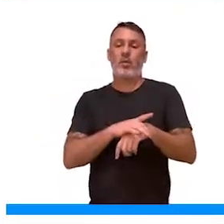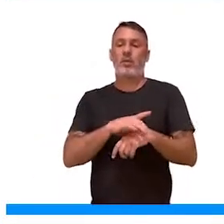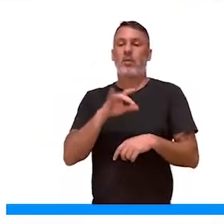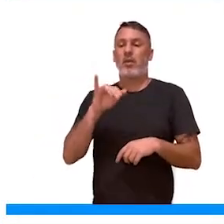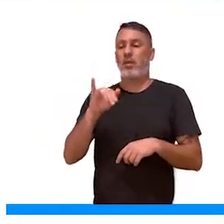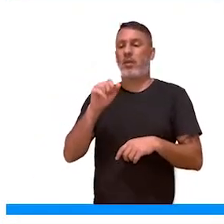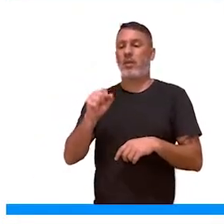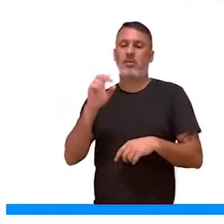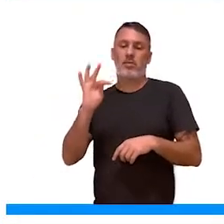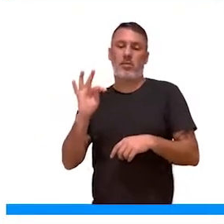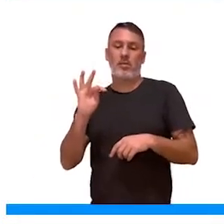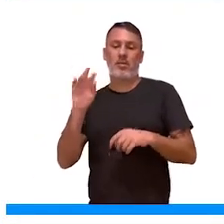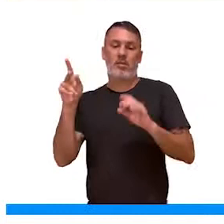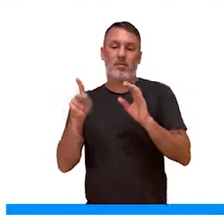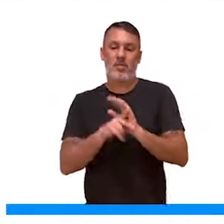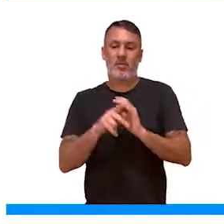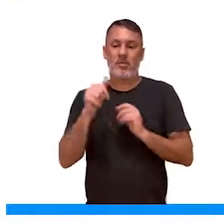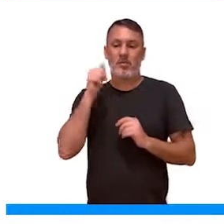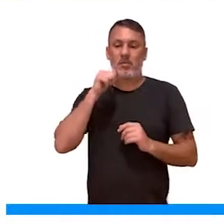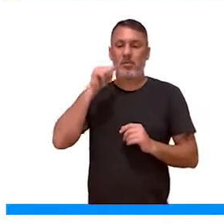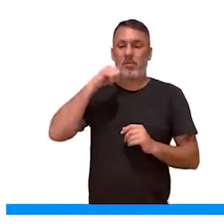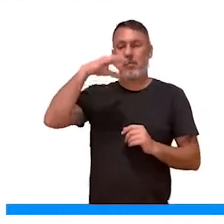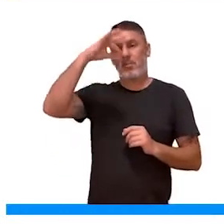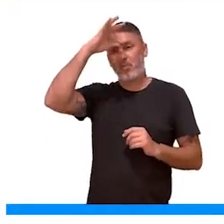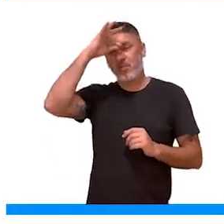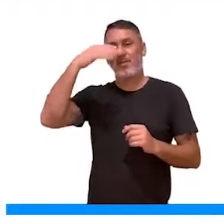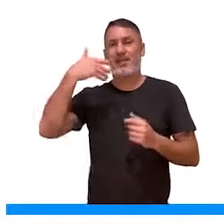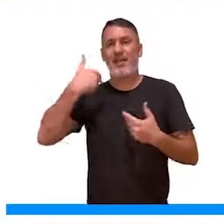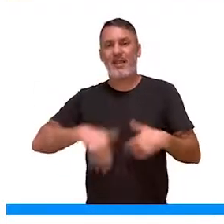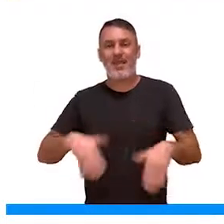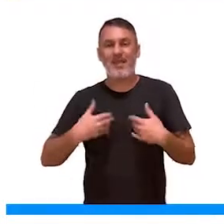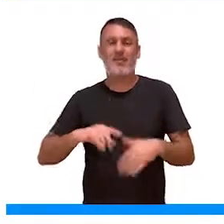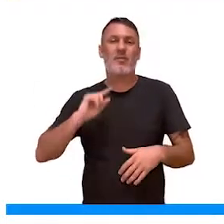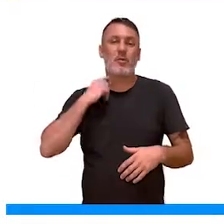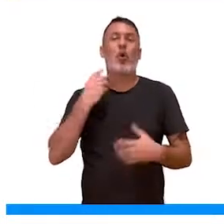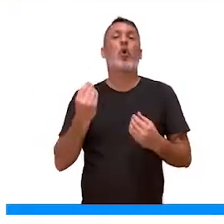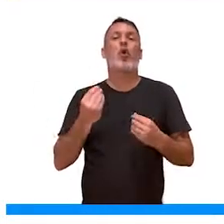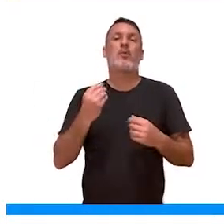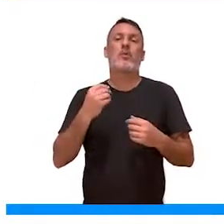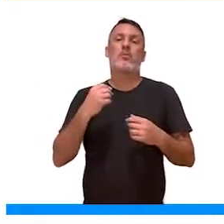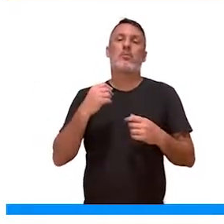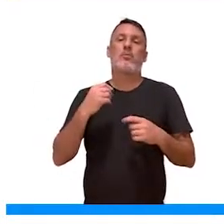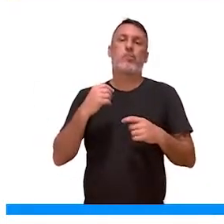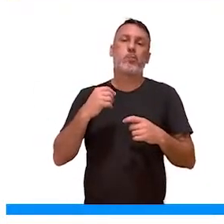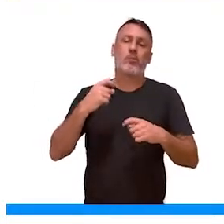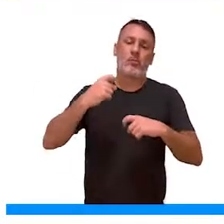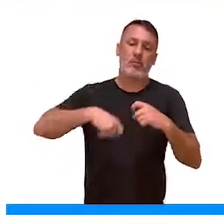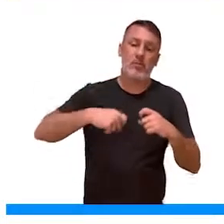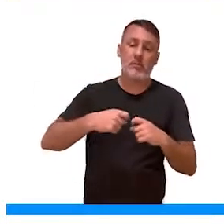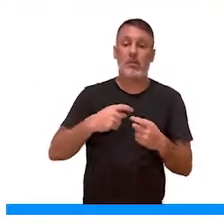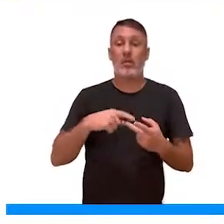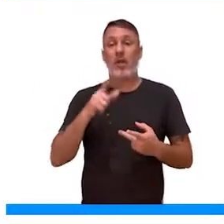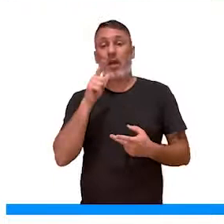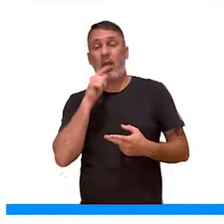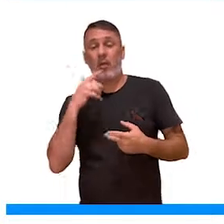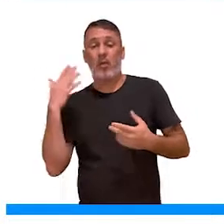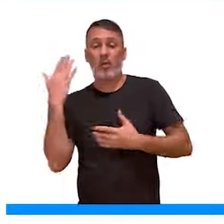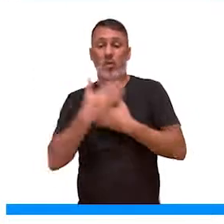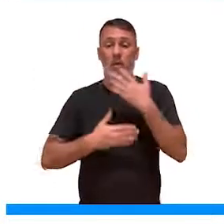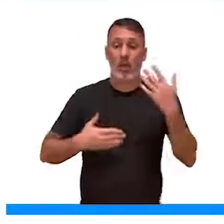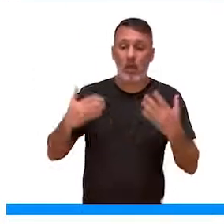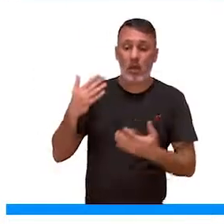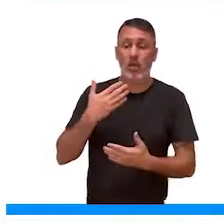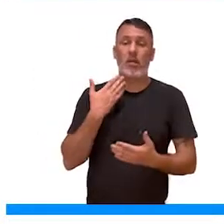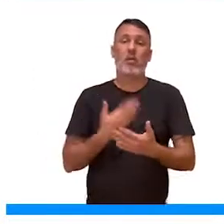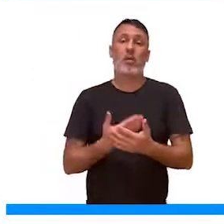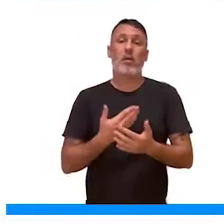gerar prurido, vaginite, uretrite, corrimento, e ele é transmitido via relação sexual ou pela água,